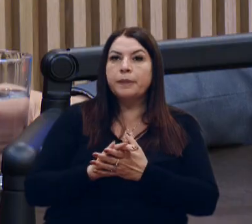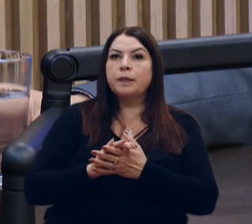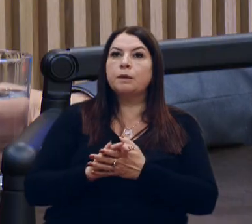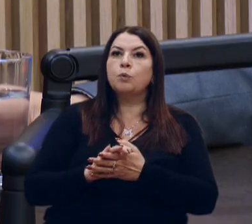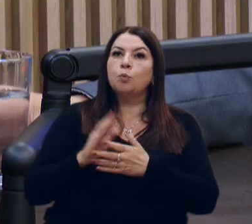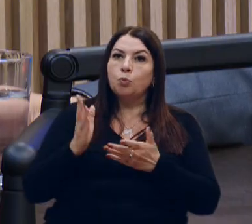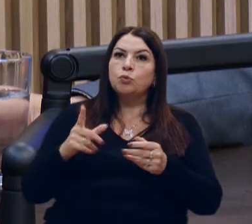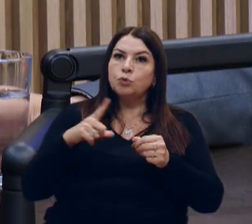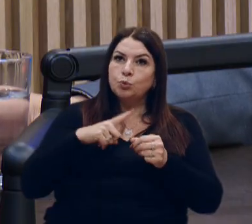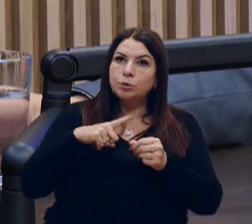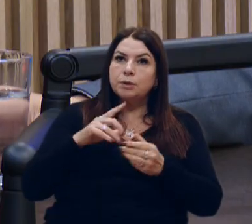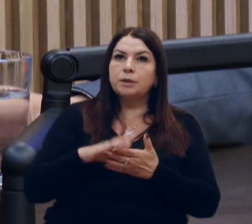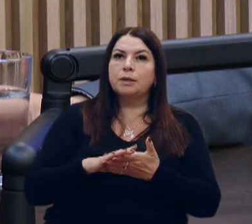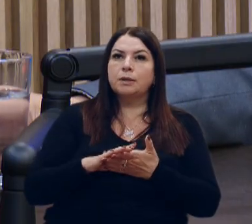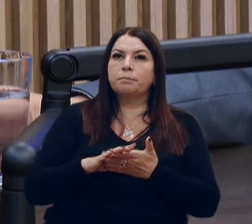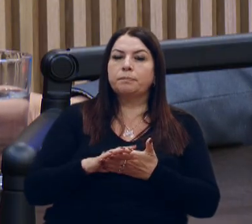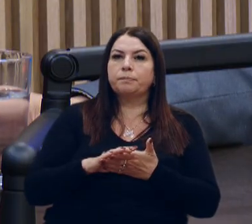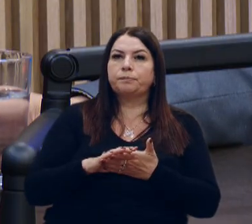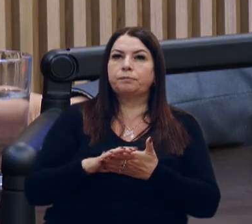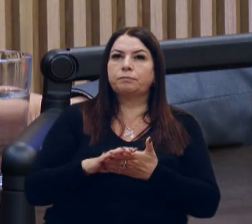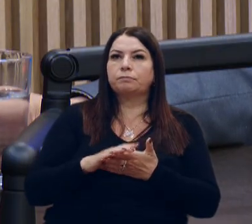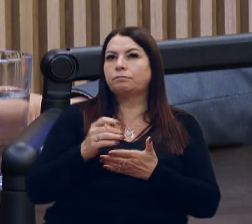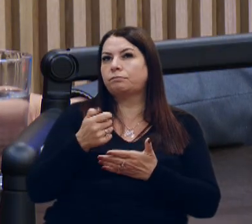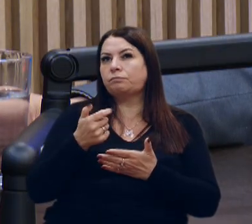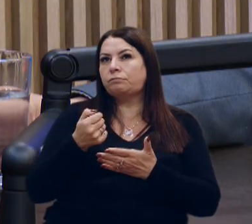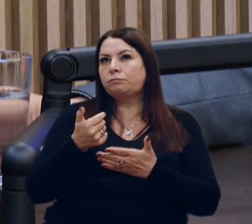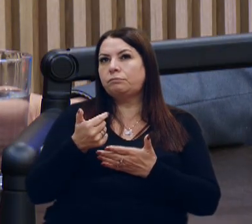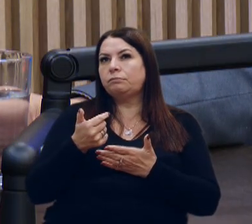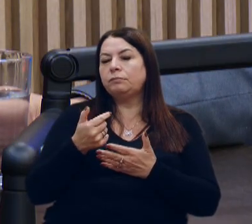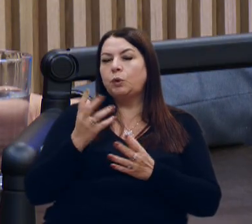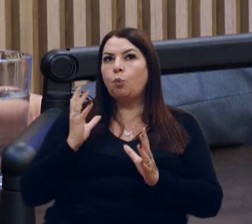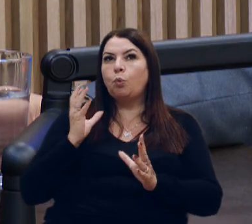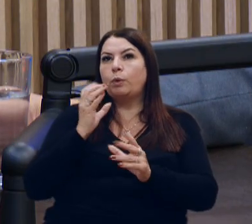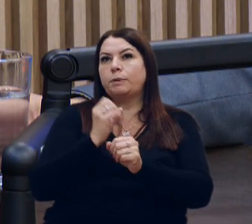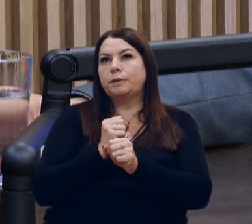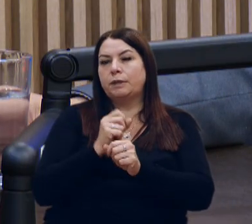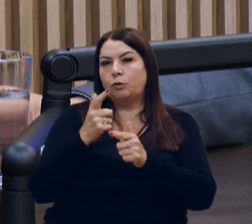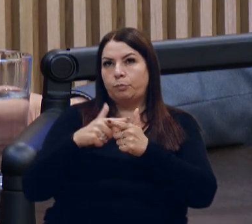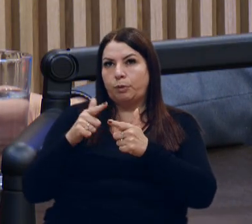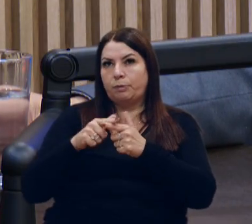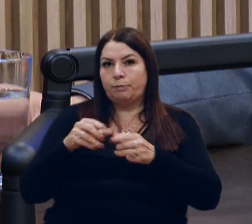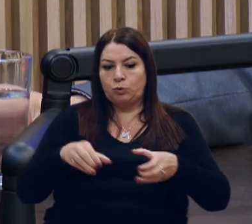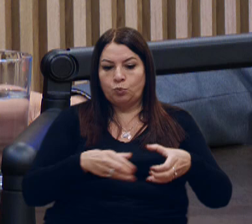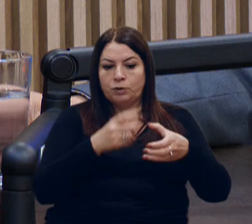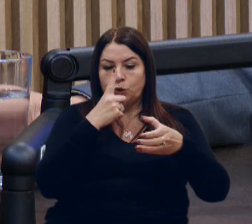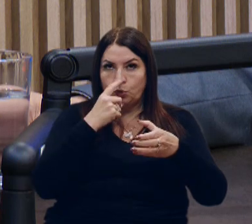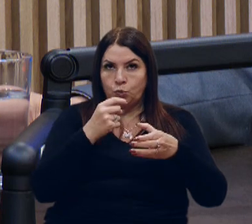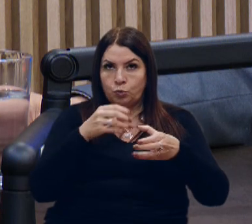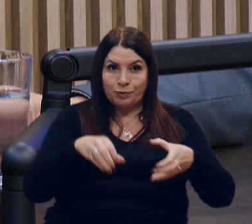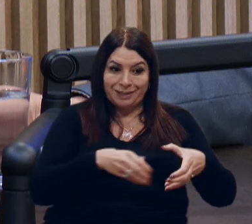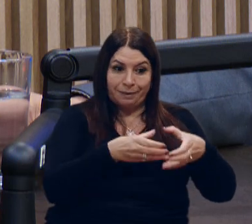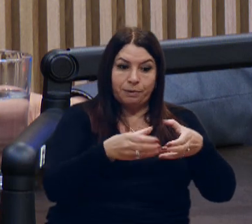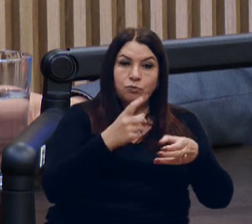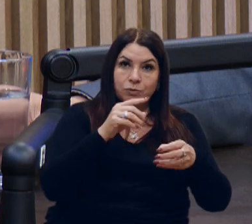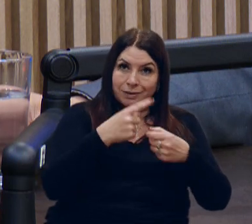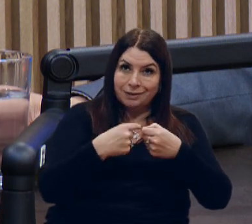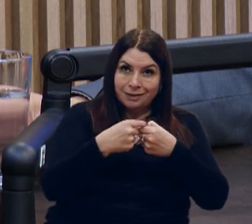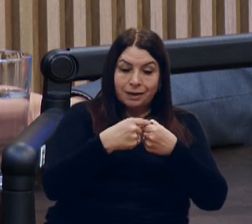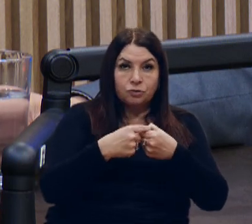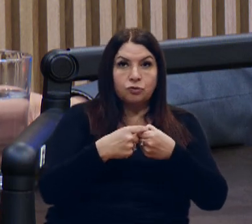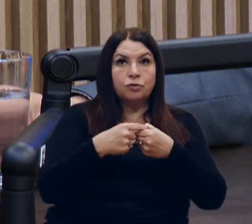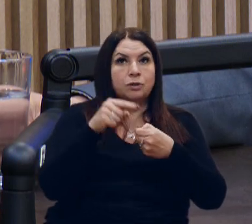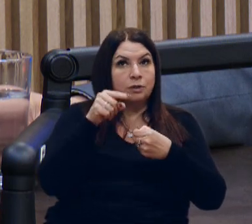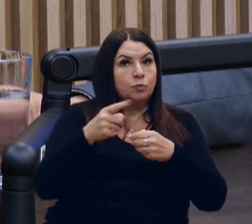nós estamos tendo ali quase que praticamente uma conclusão do problema de esgoto e saneamento da nossa cidade, graças